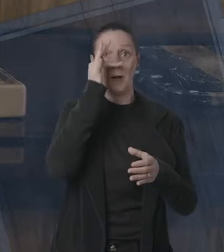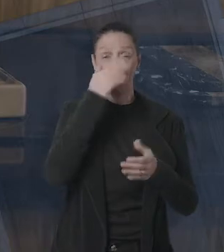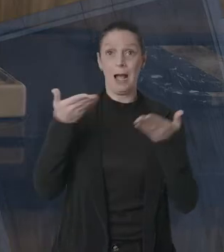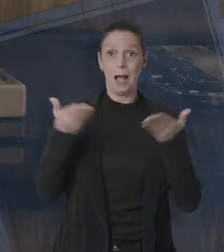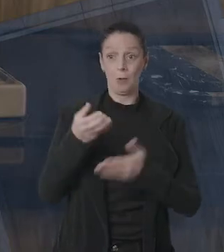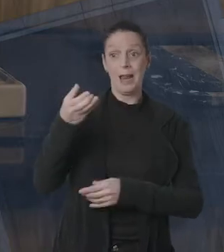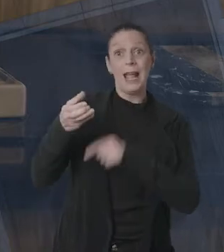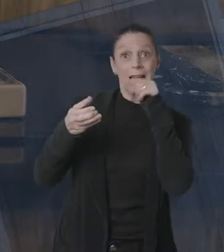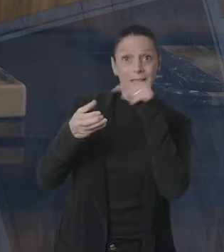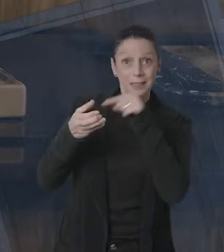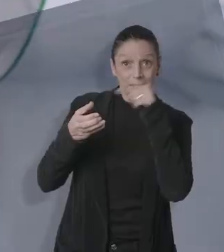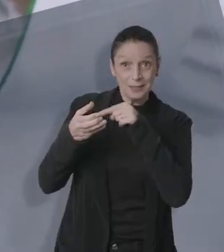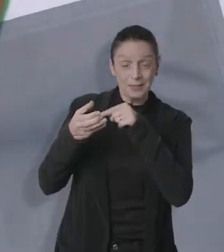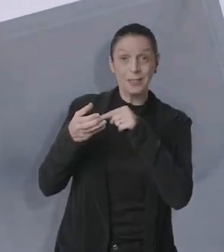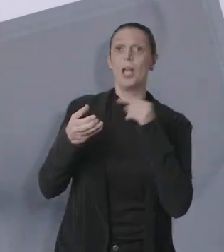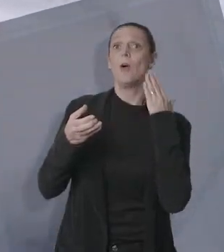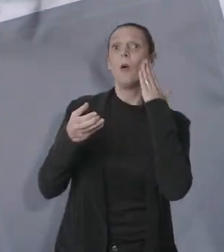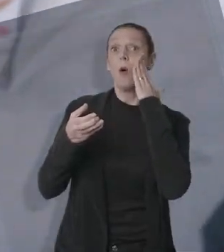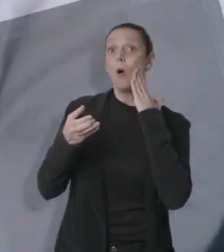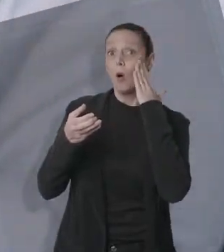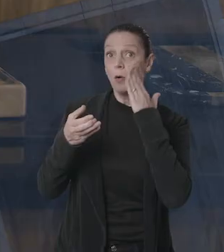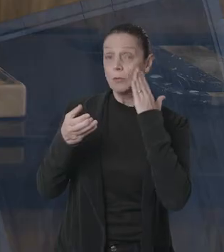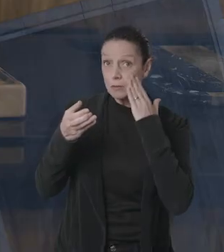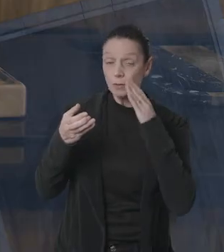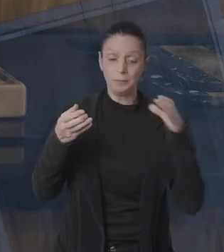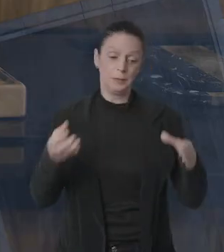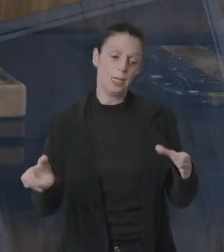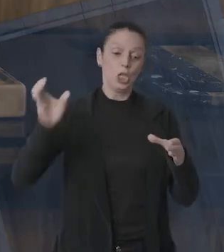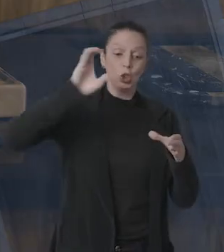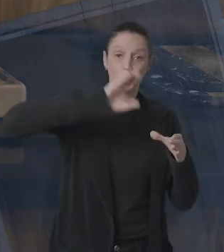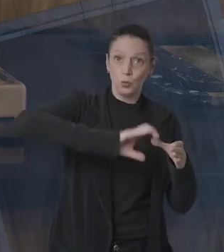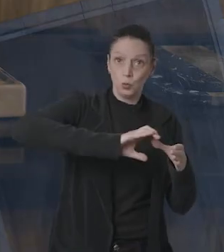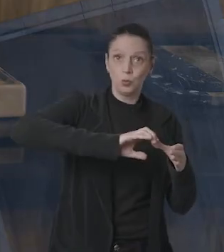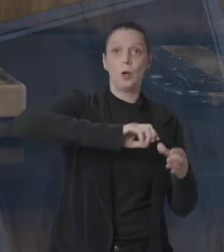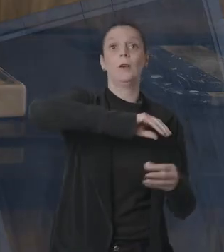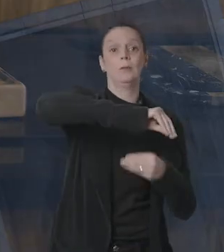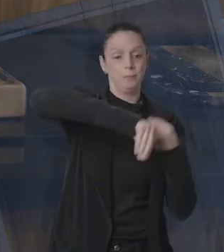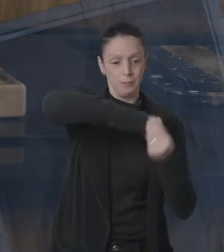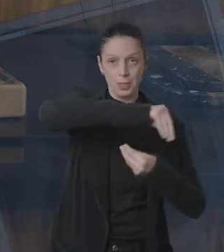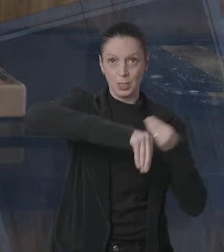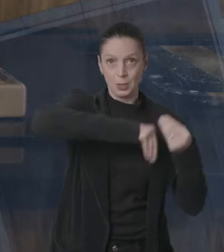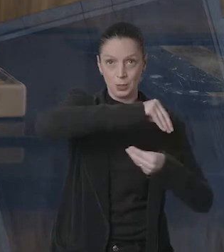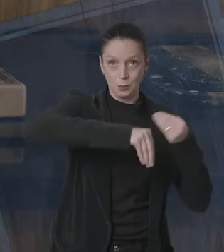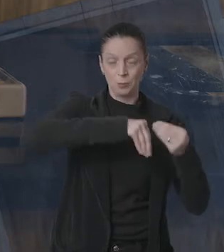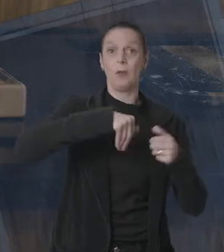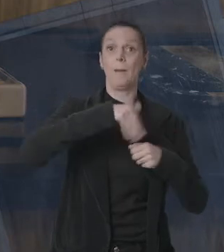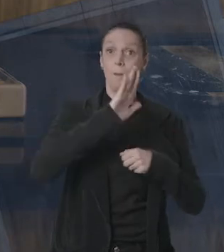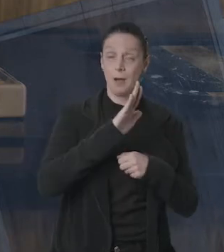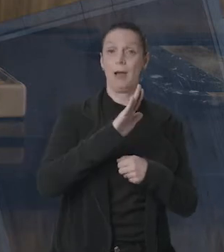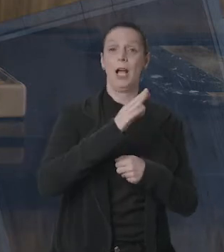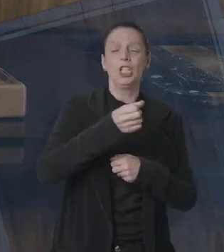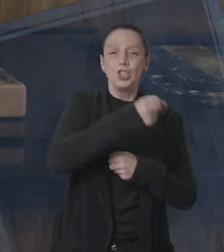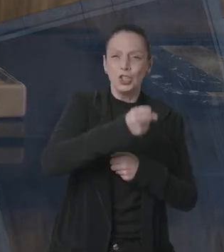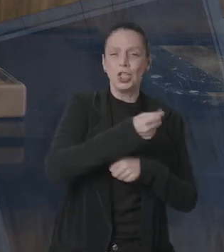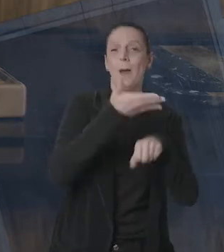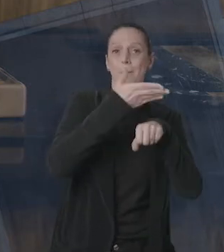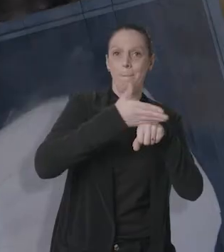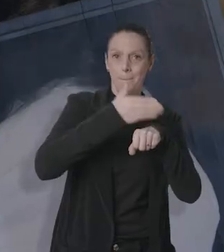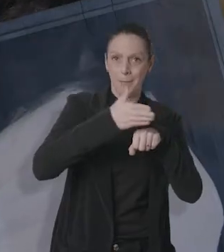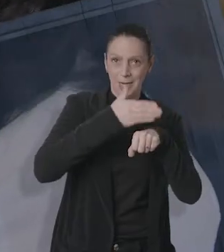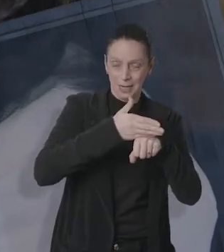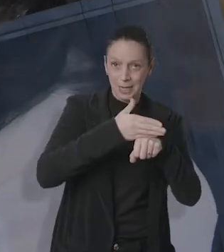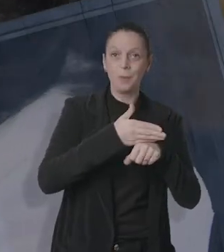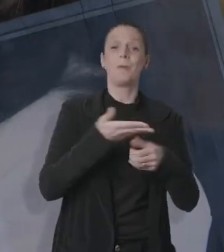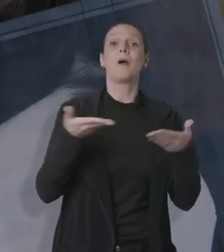eu vou pegar esse chantilly que sobrou aqui na manga, vou colocar de volta no bol, acrescentar mais chantilly branco para fazer